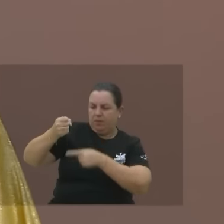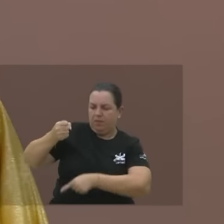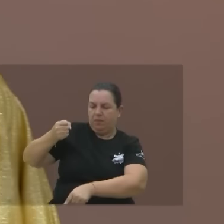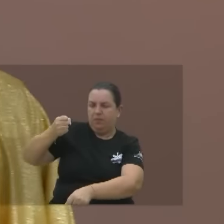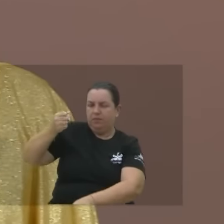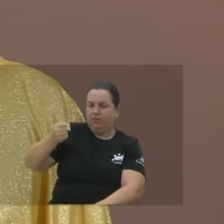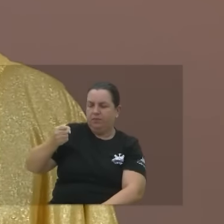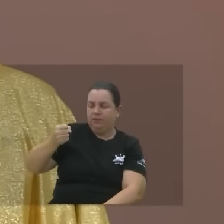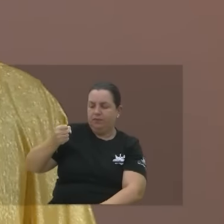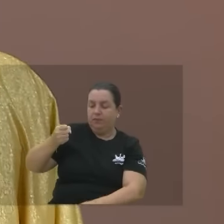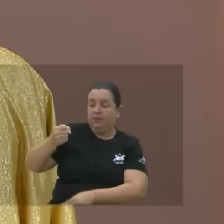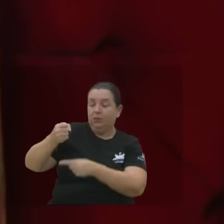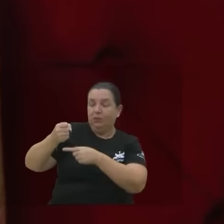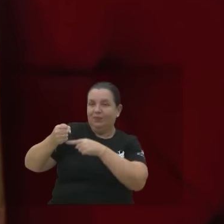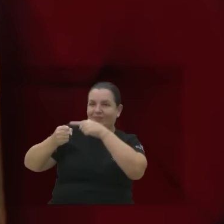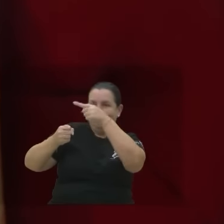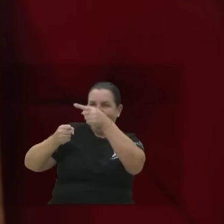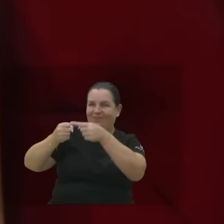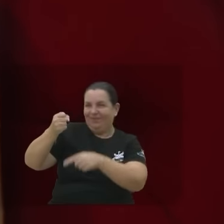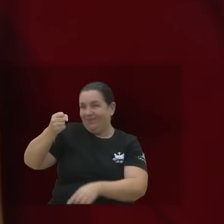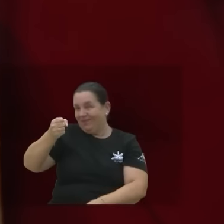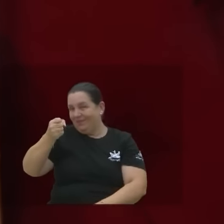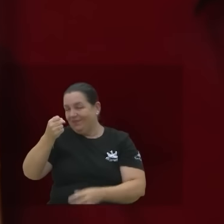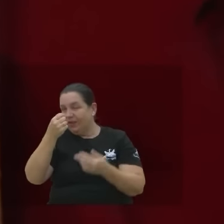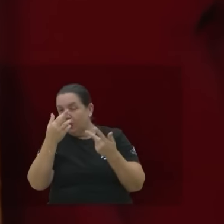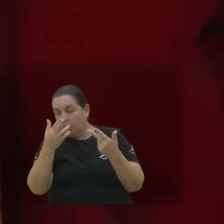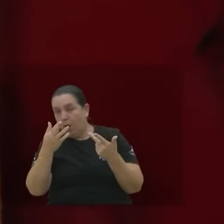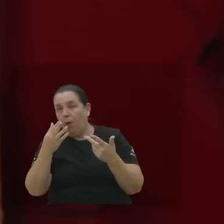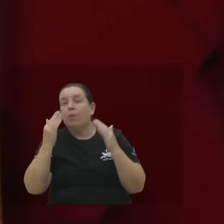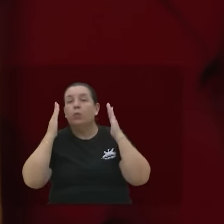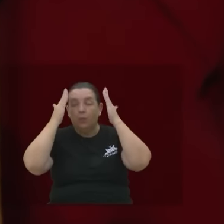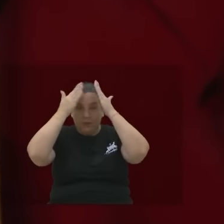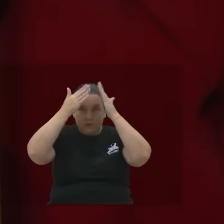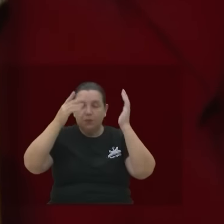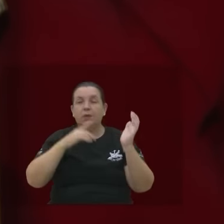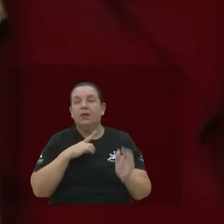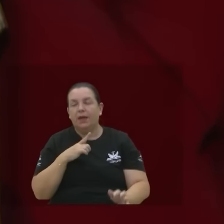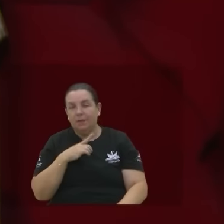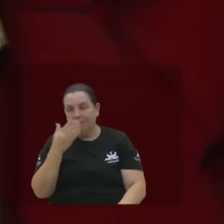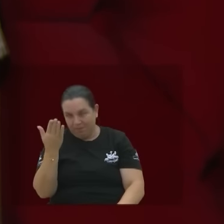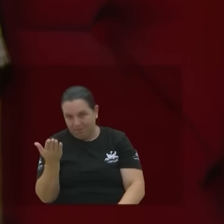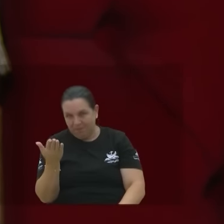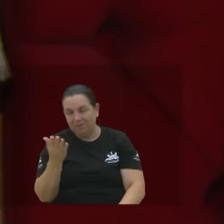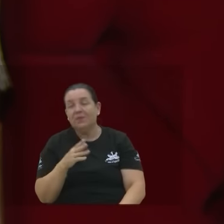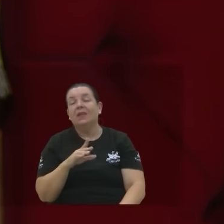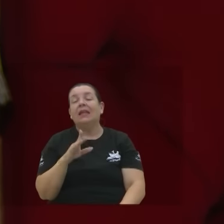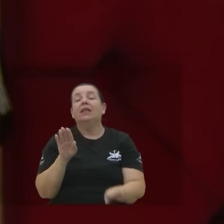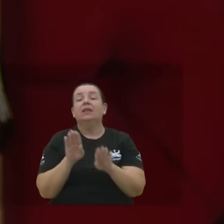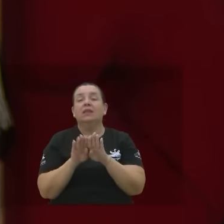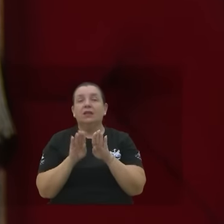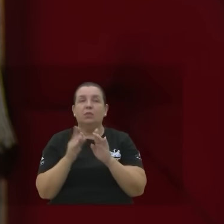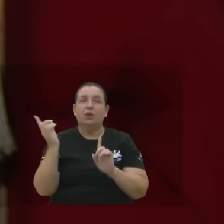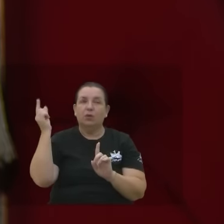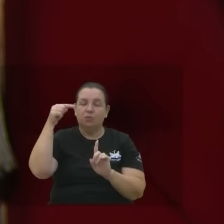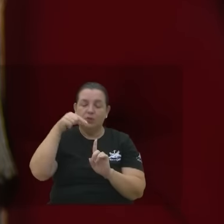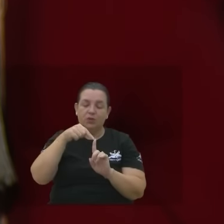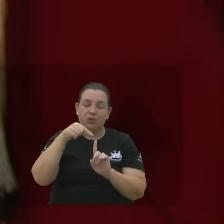o mesmo que o bispo leva, que tem por